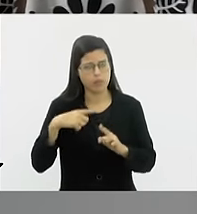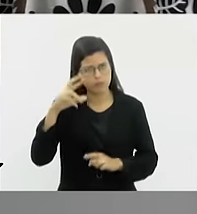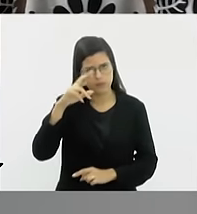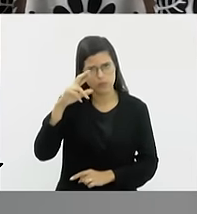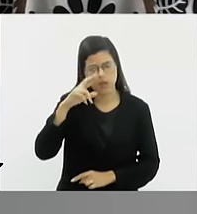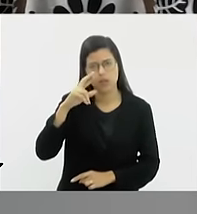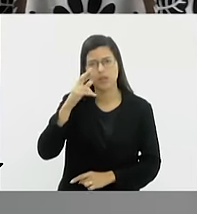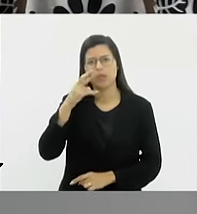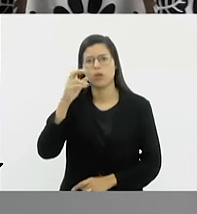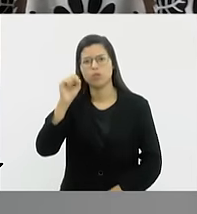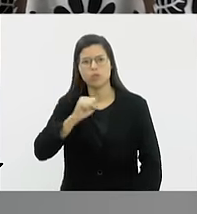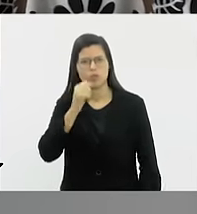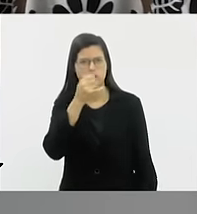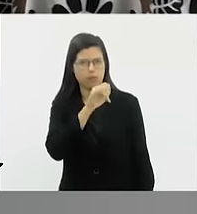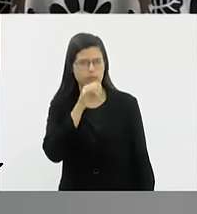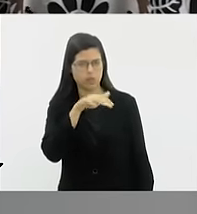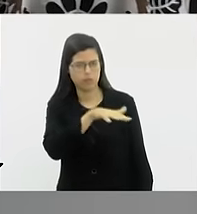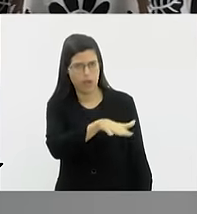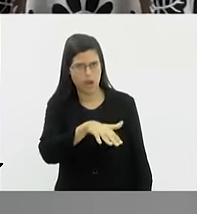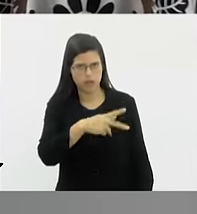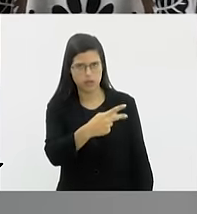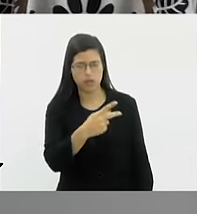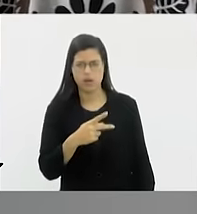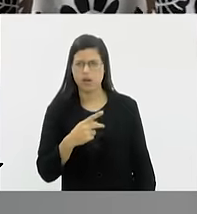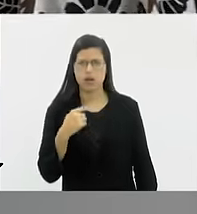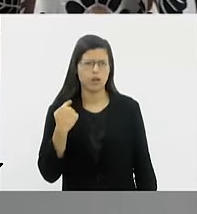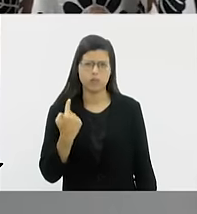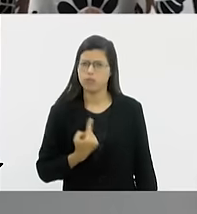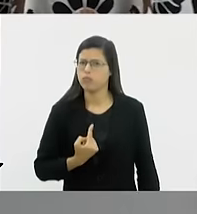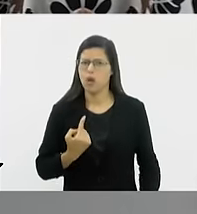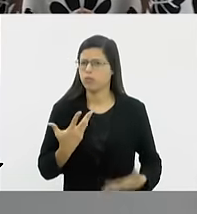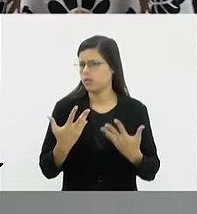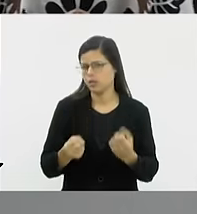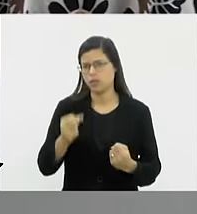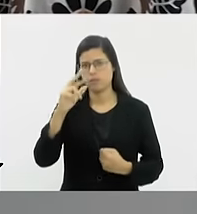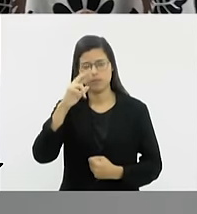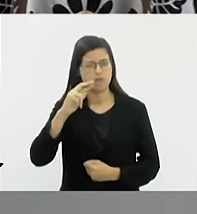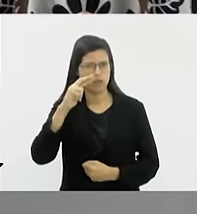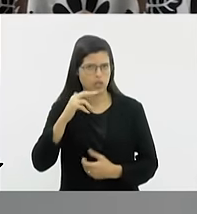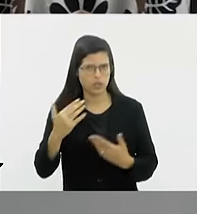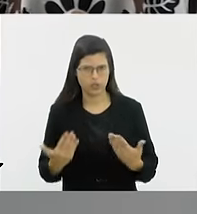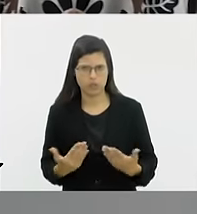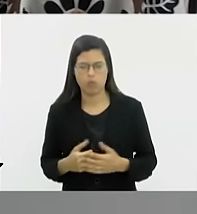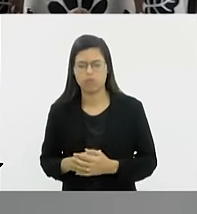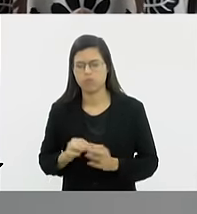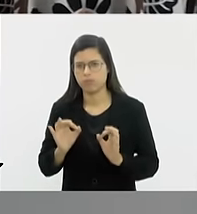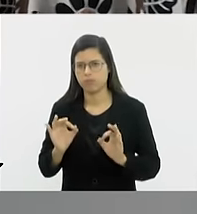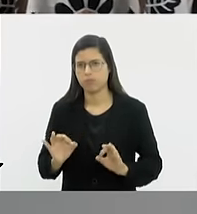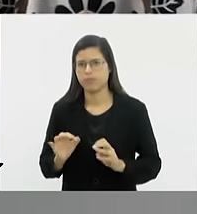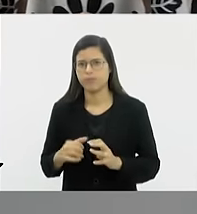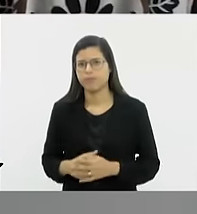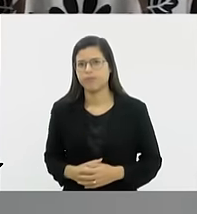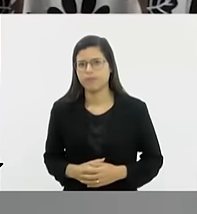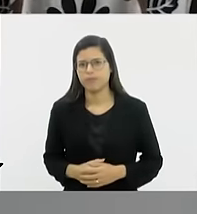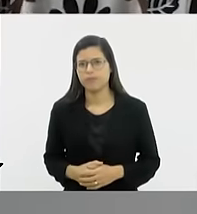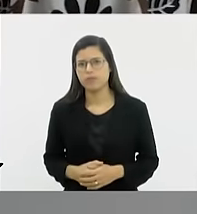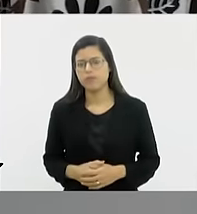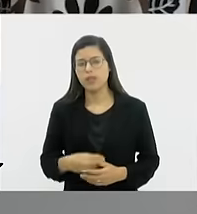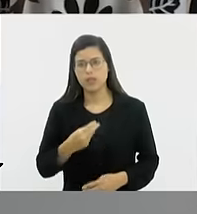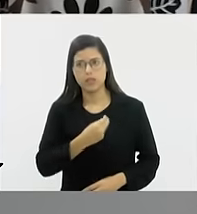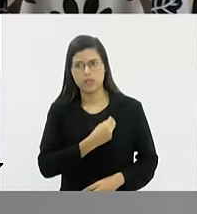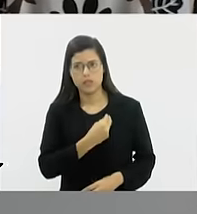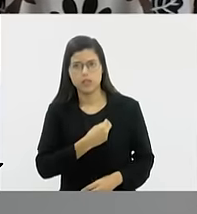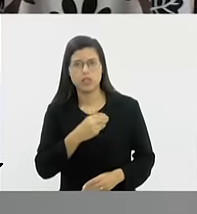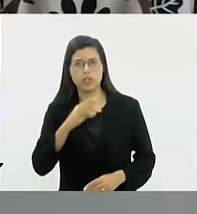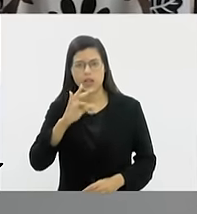na área dele. Então, nós não negamos a fiscalizar em momento nenhum. Certo? Existe realmente a